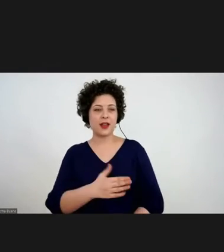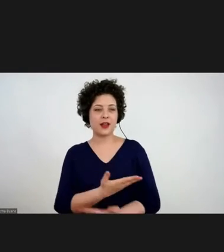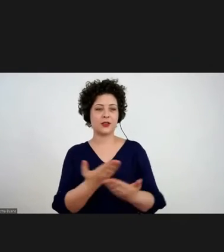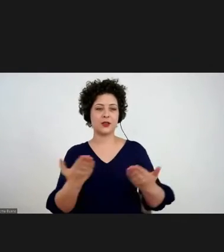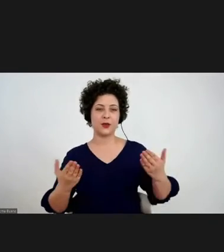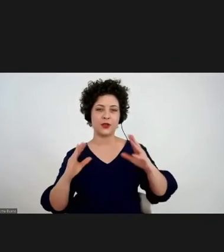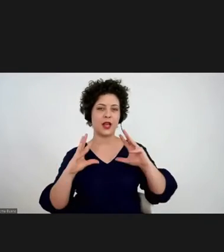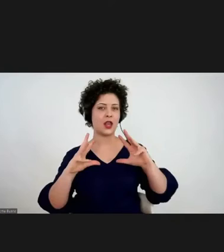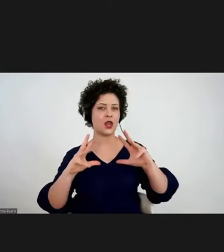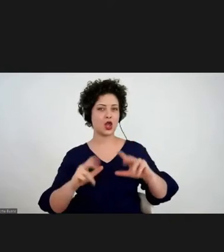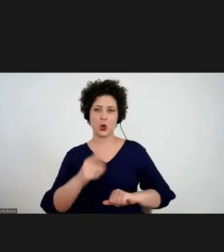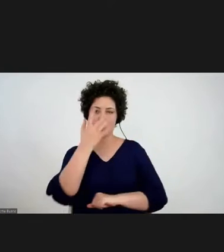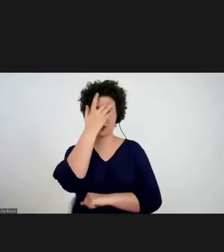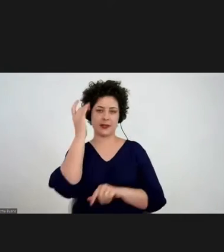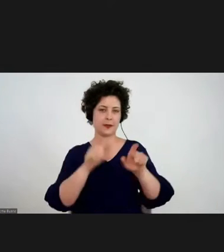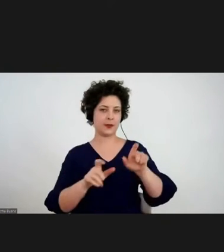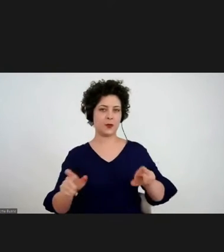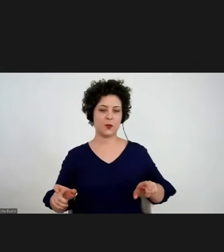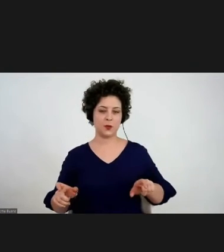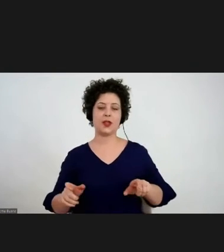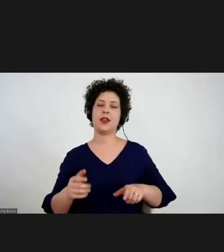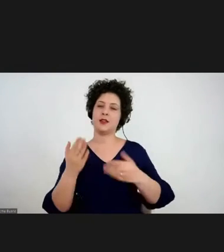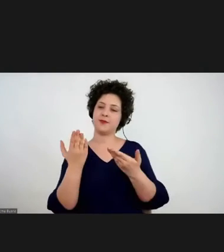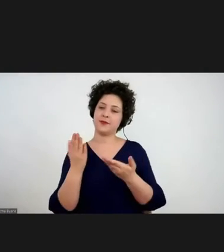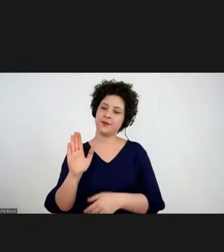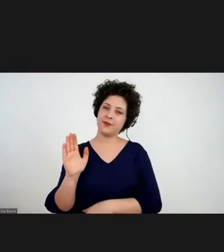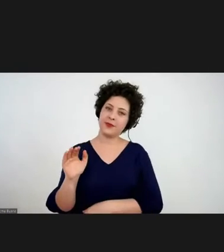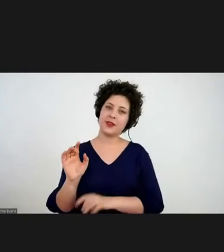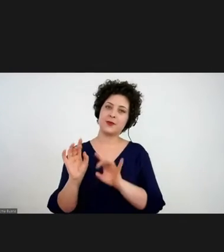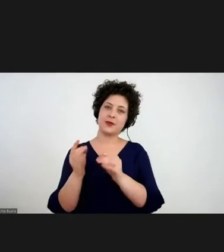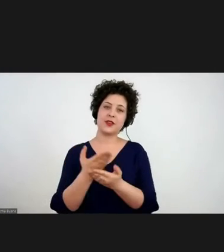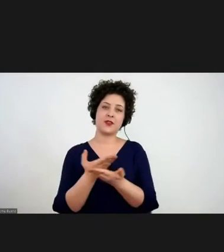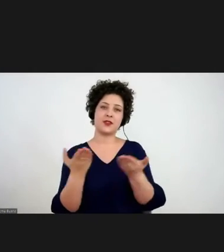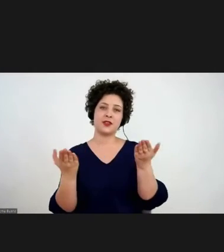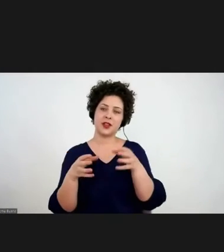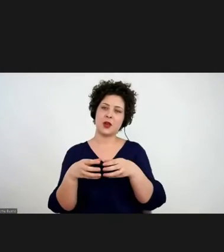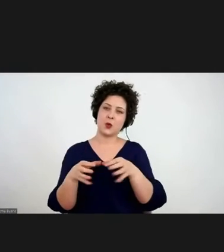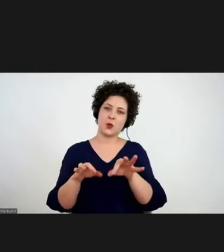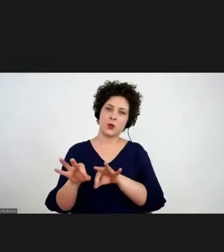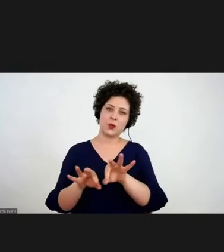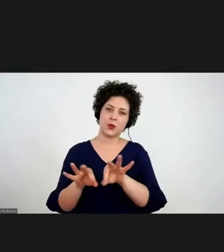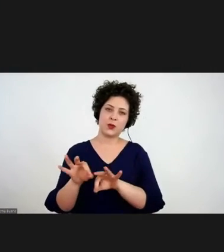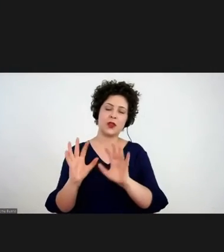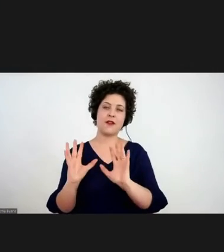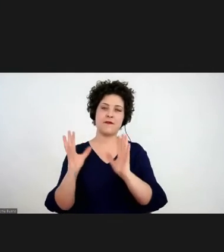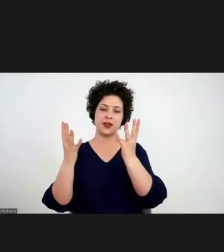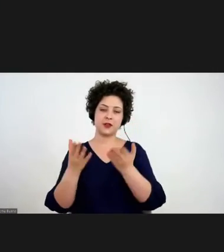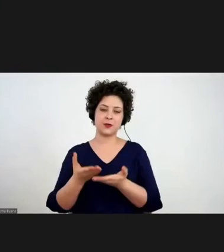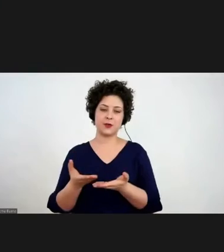a todas e a todes. Cumprimento especial a vocês, organizadores do